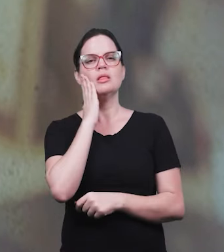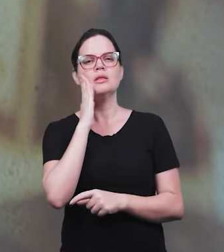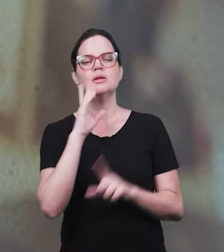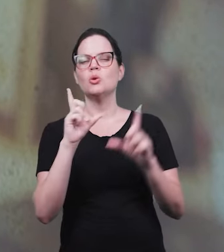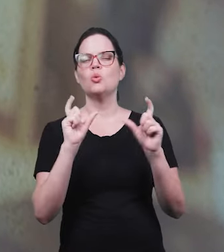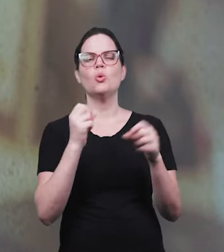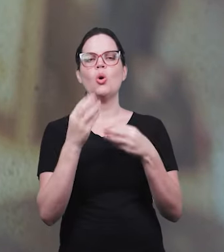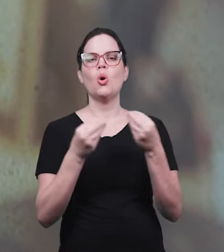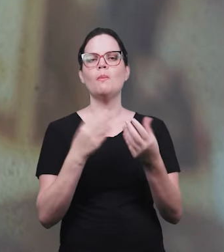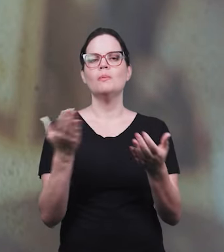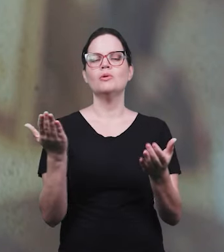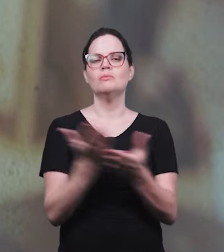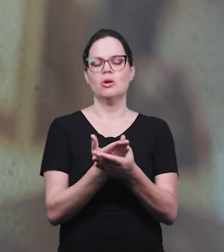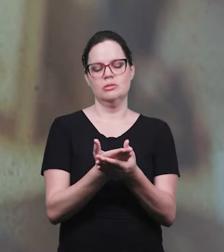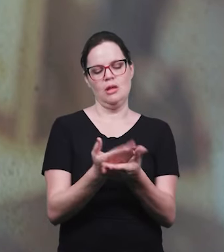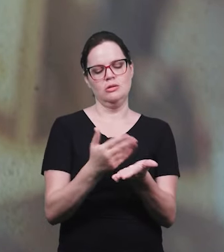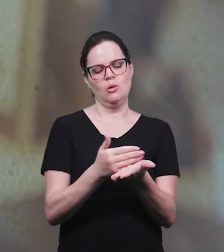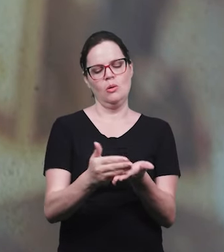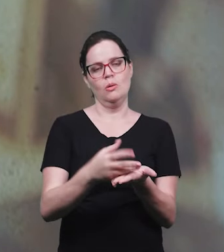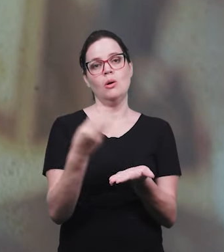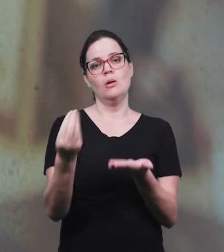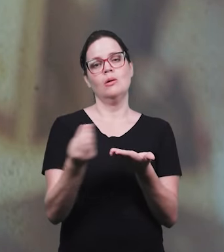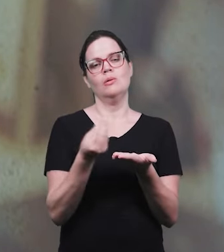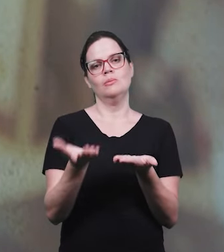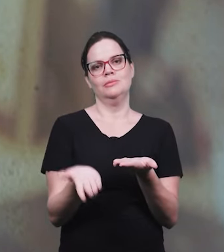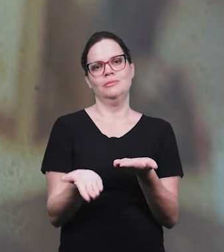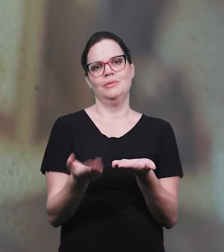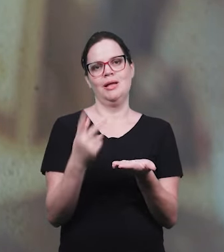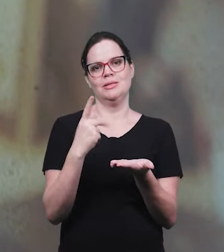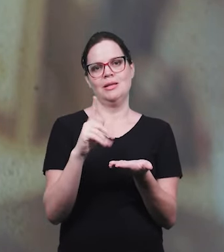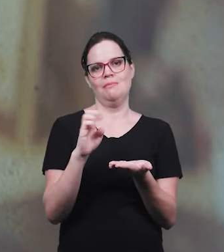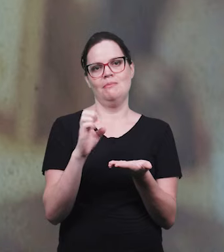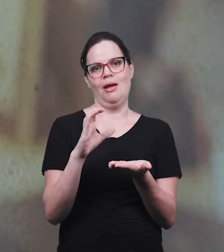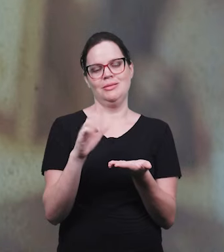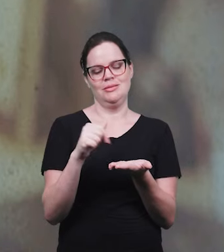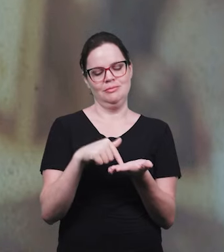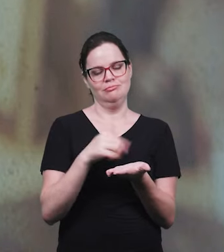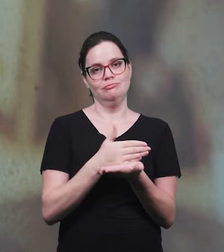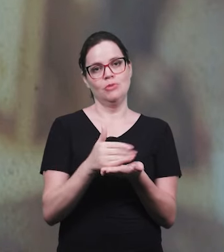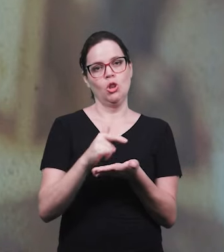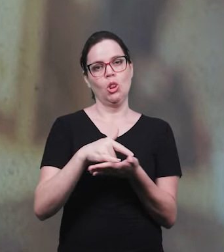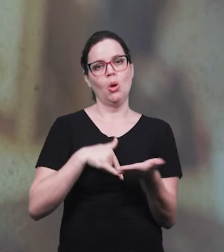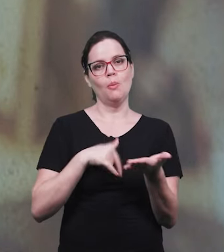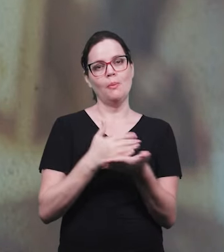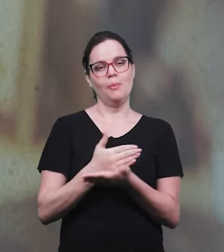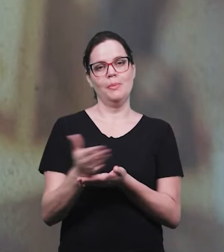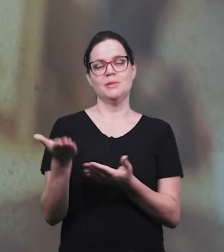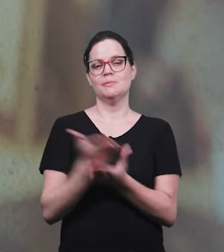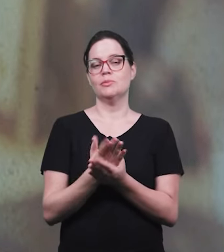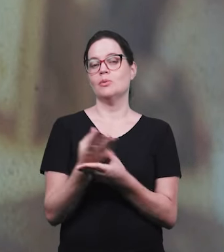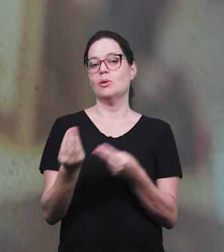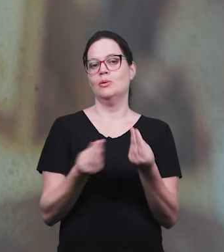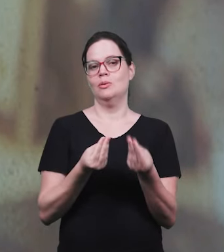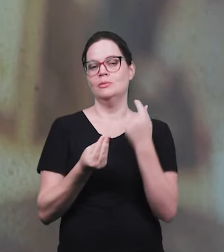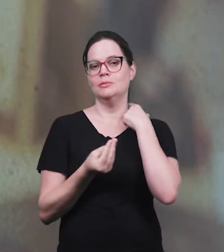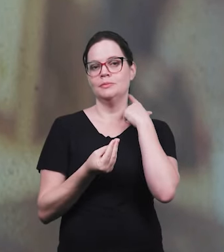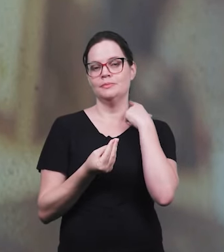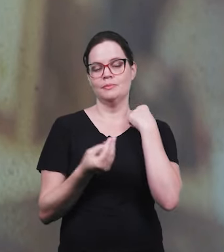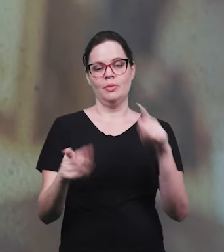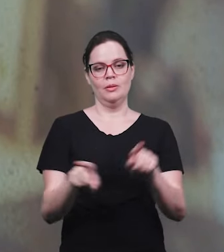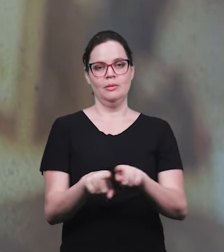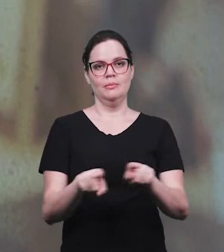uma peça processual e também escrever essa peça. E hoje há uma facilidade também de quando